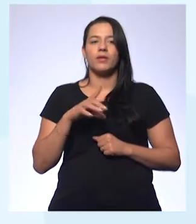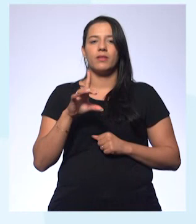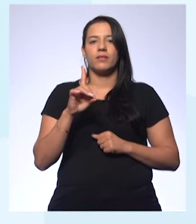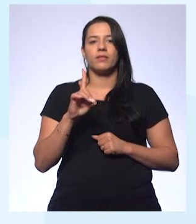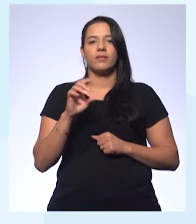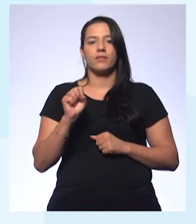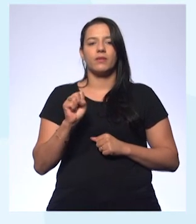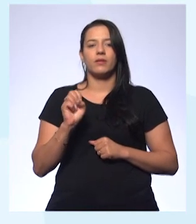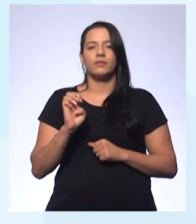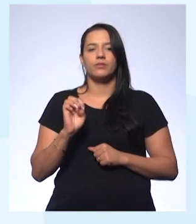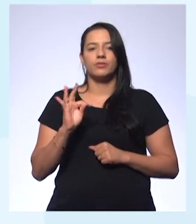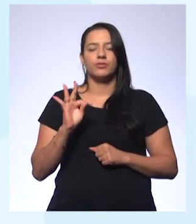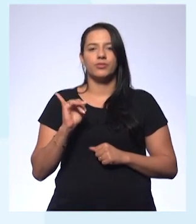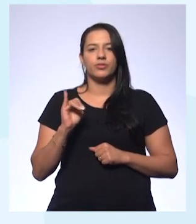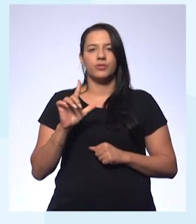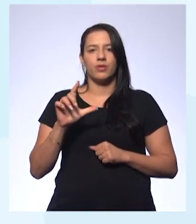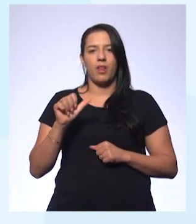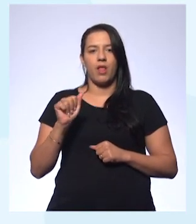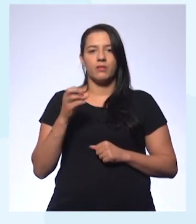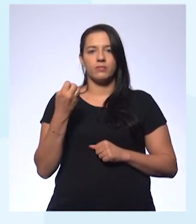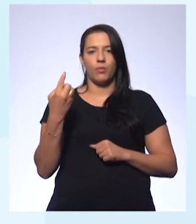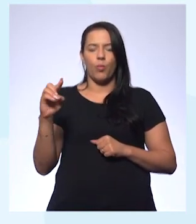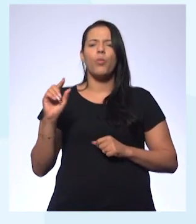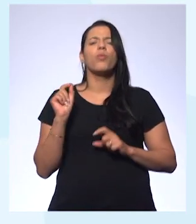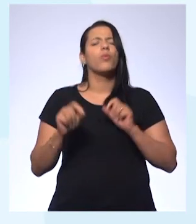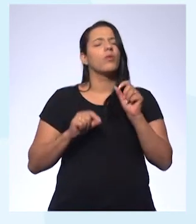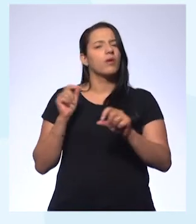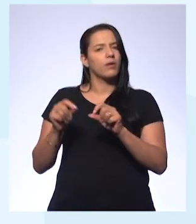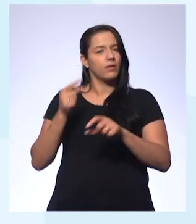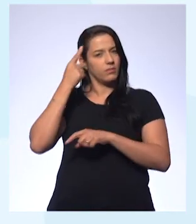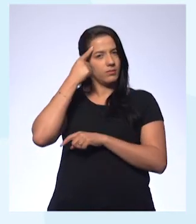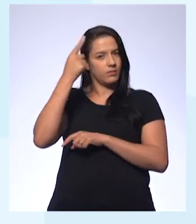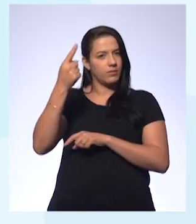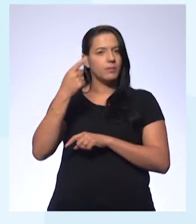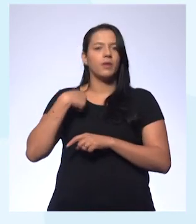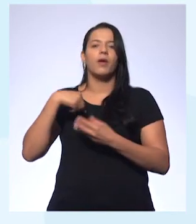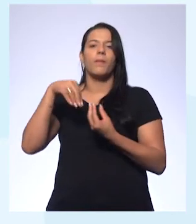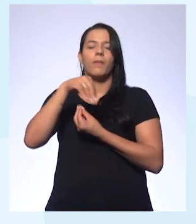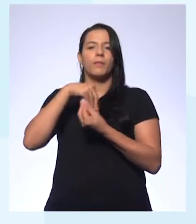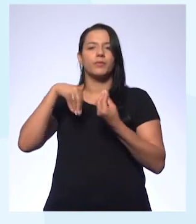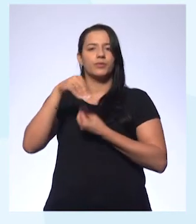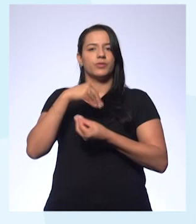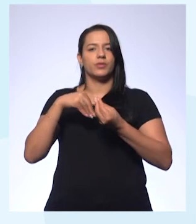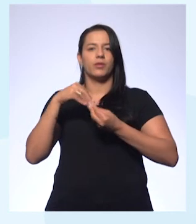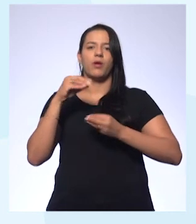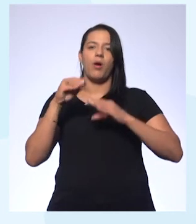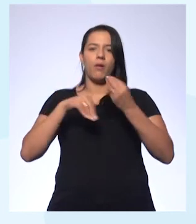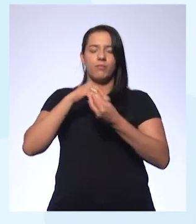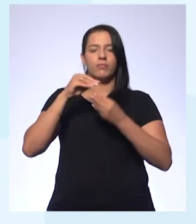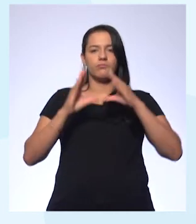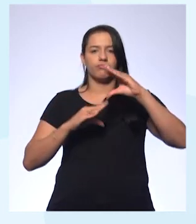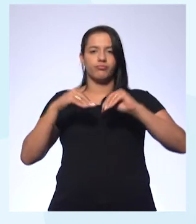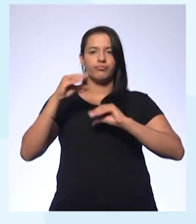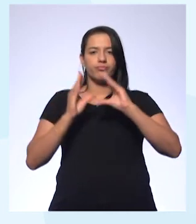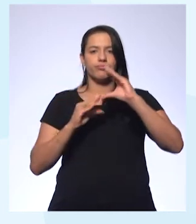que é destilação? Vocês lembram que é destilação? Eu vou usar o quê? Uma mistura homogênea, no caso